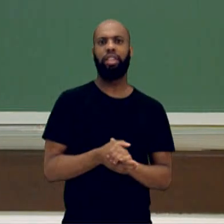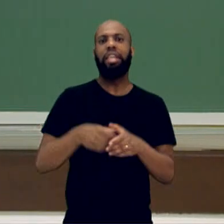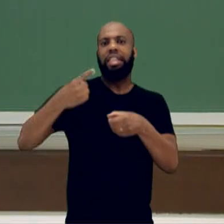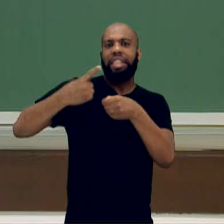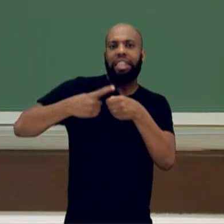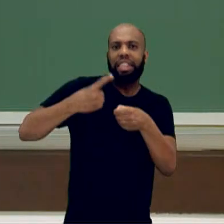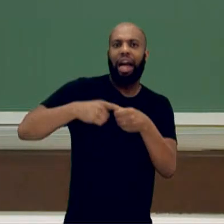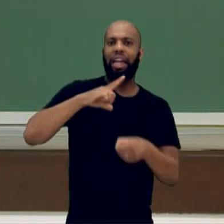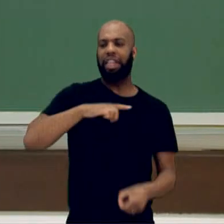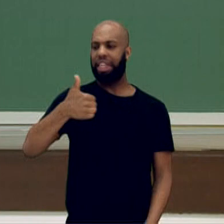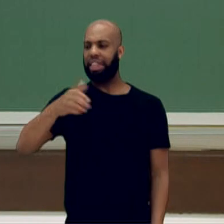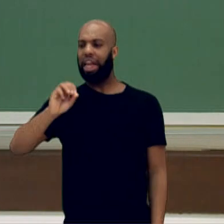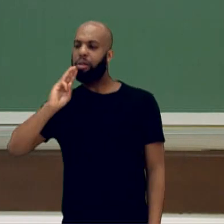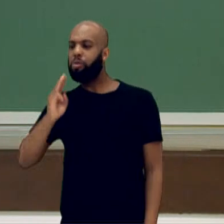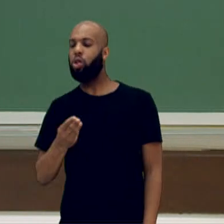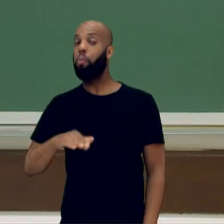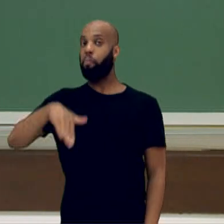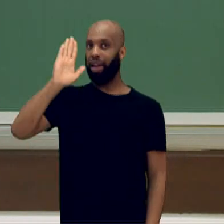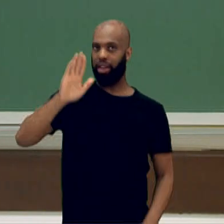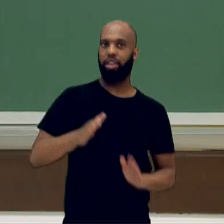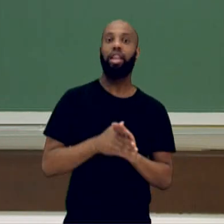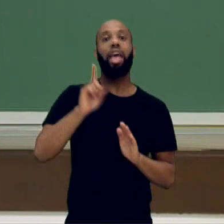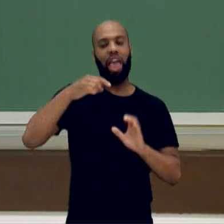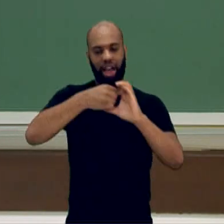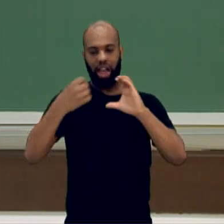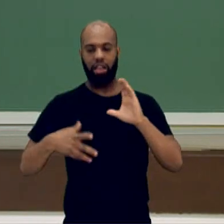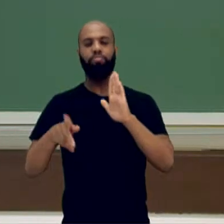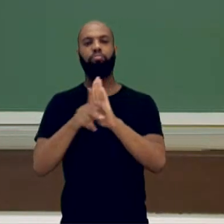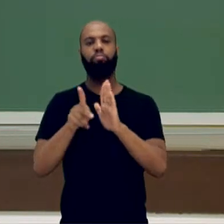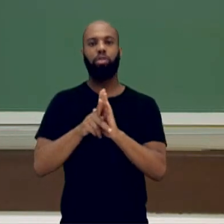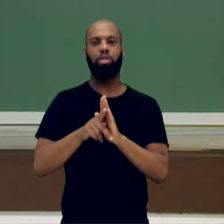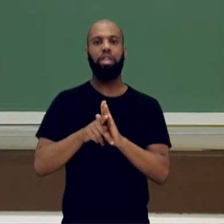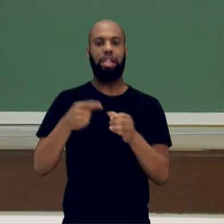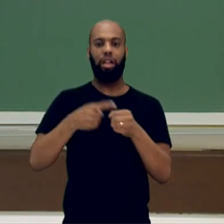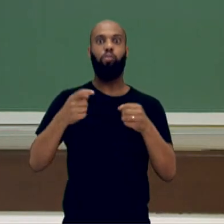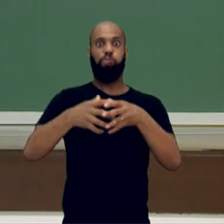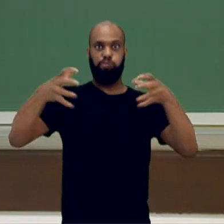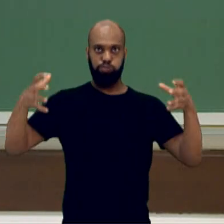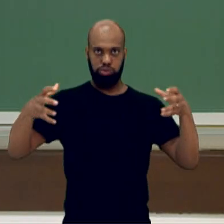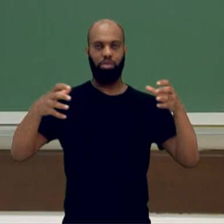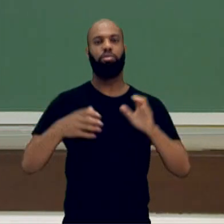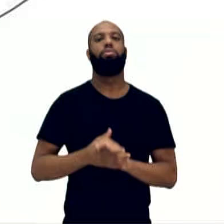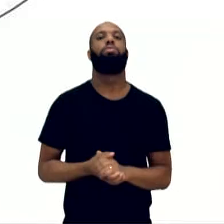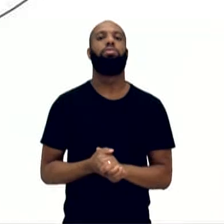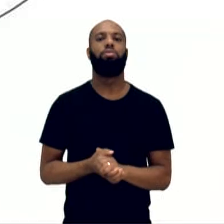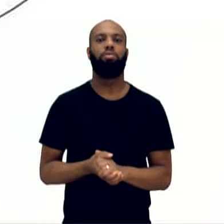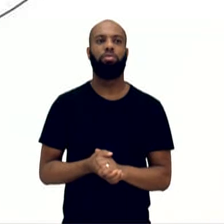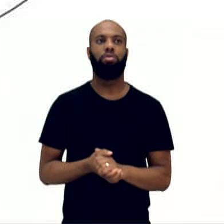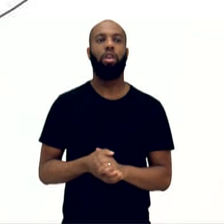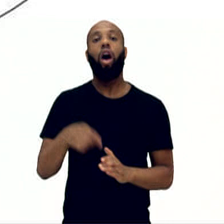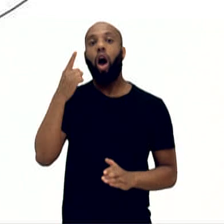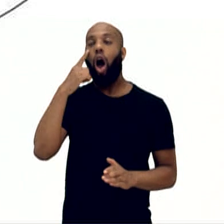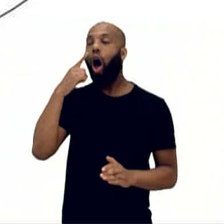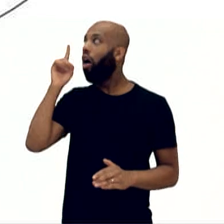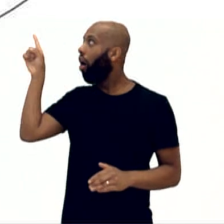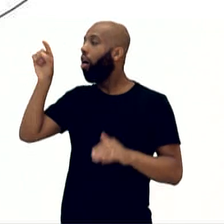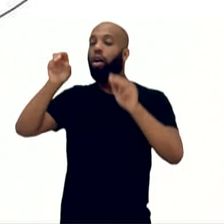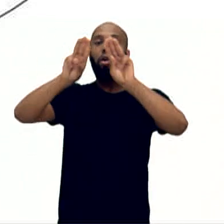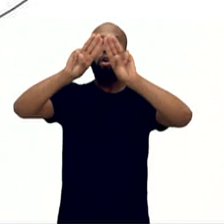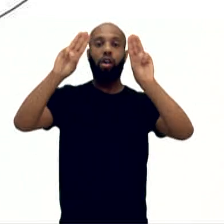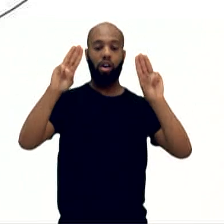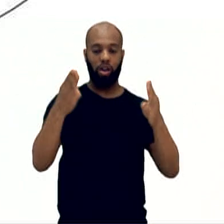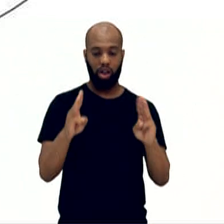Cidade com 10 milhões de habitantes ou mais é caracterizada como megacidade. Eu trouxe um mapa aqui para vocês, para a